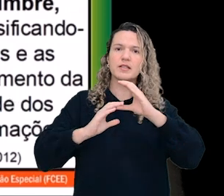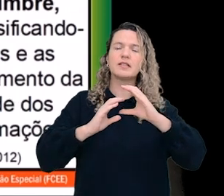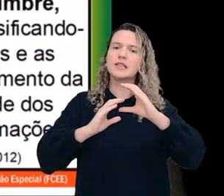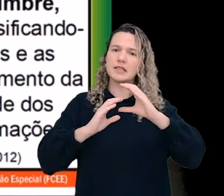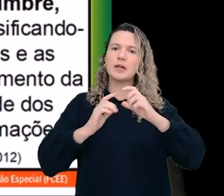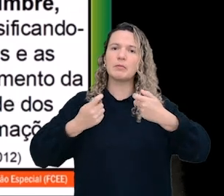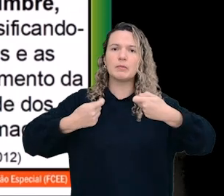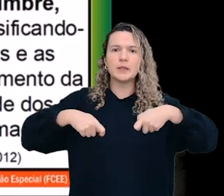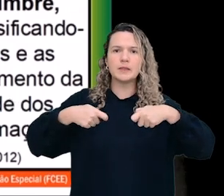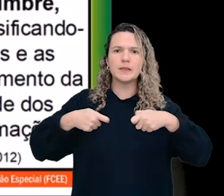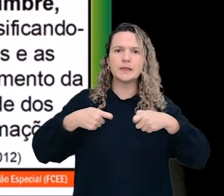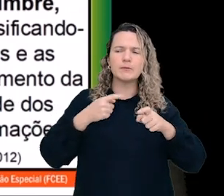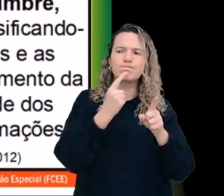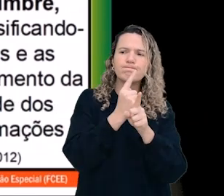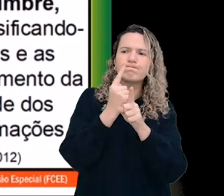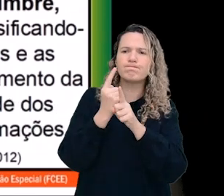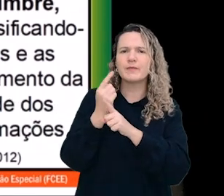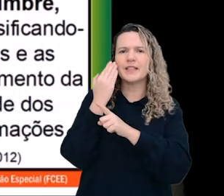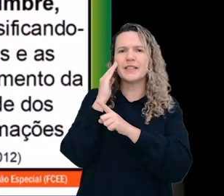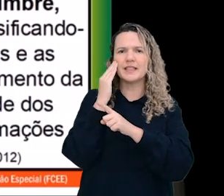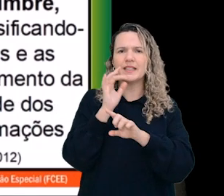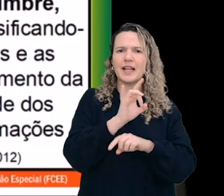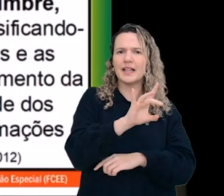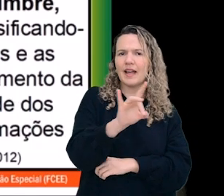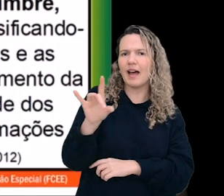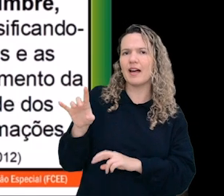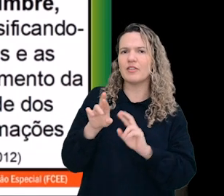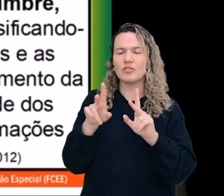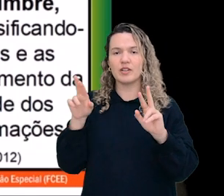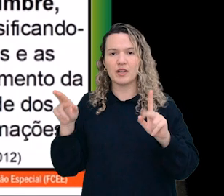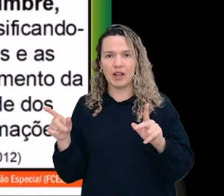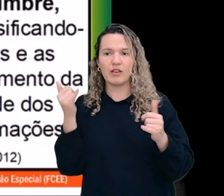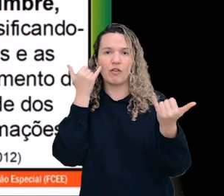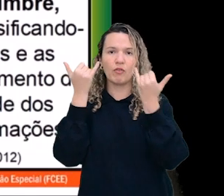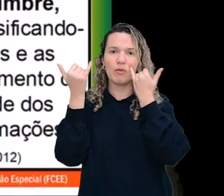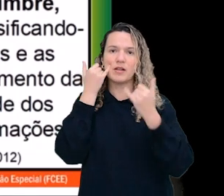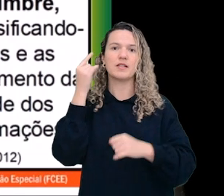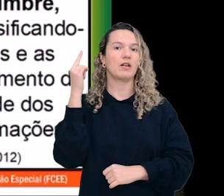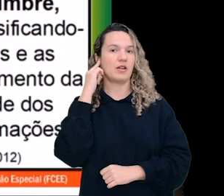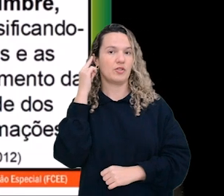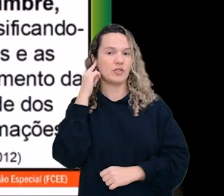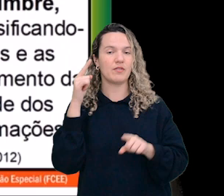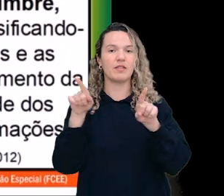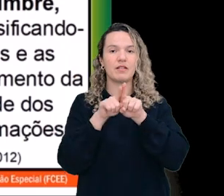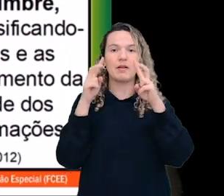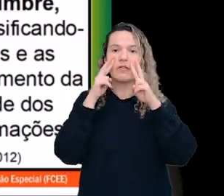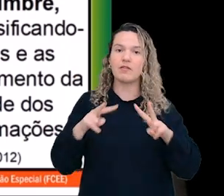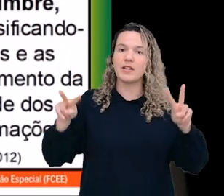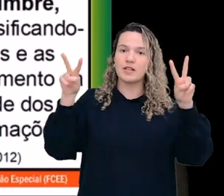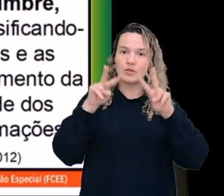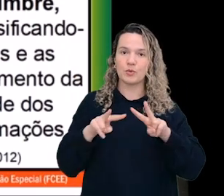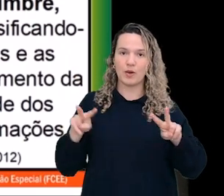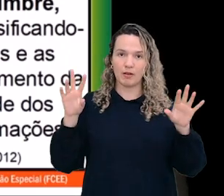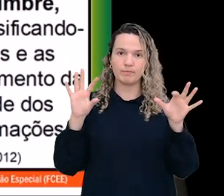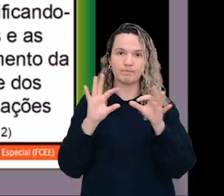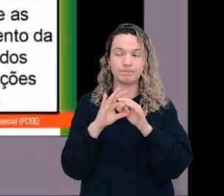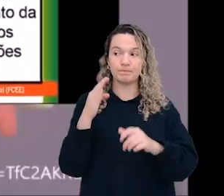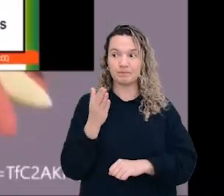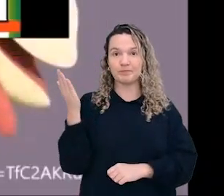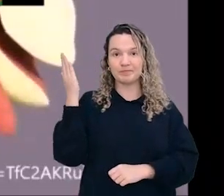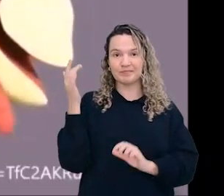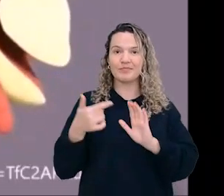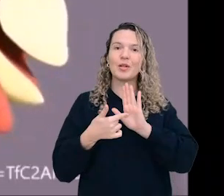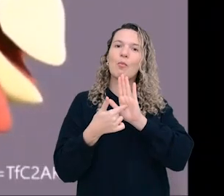comunicação, depende dos processos discriminativos de informações, tanto auditivas quanto